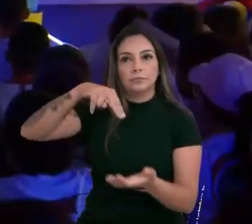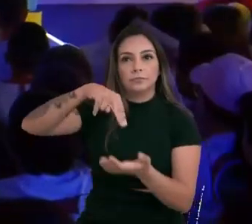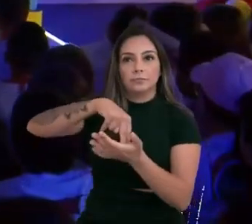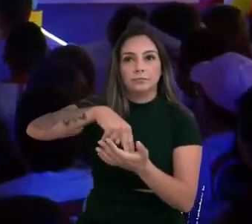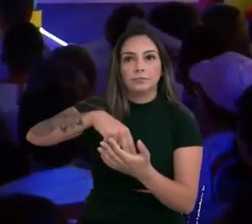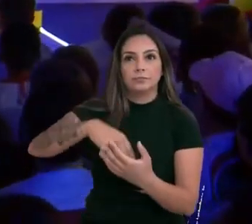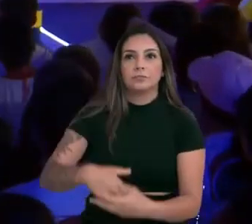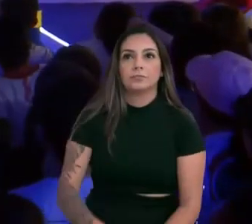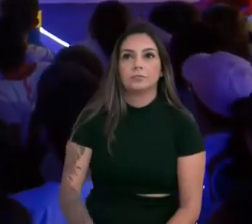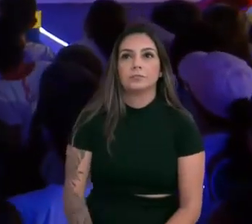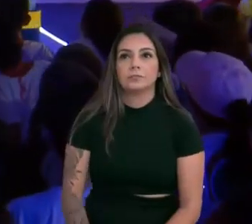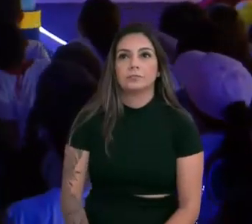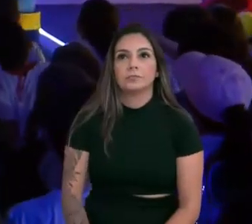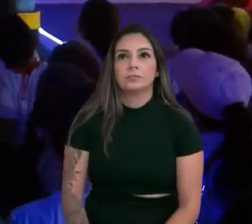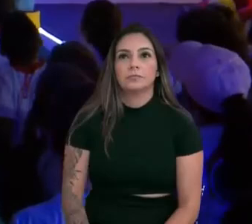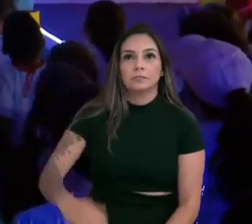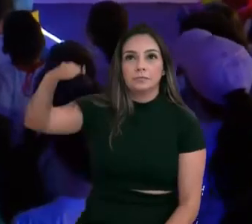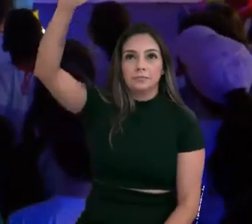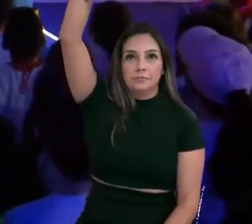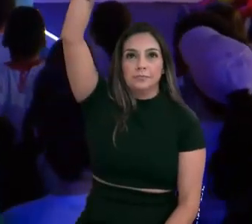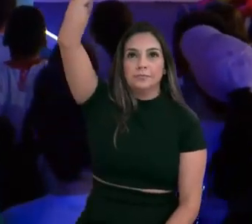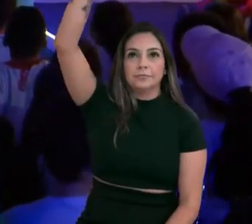Ele é pequeno ou ele é grande?